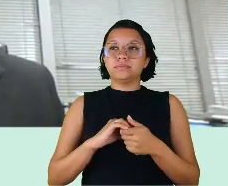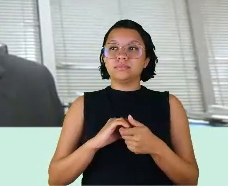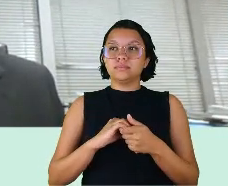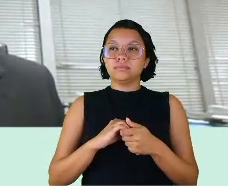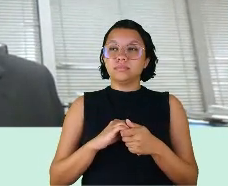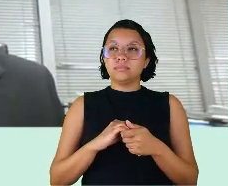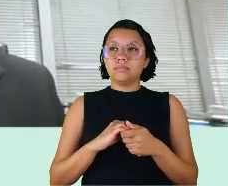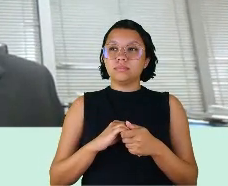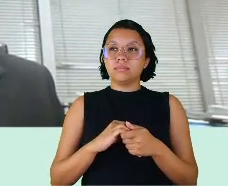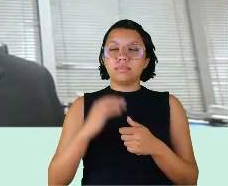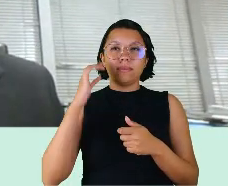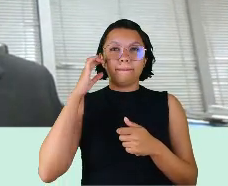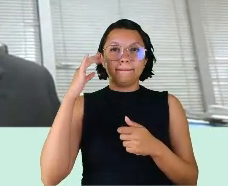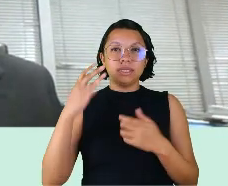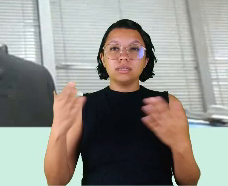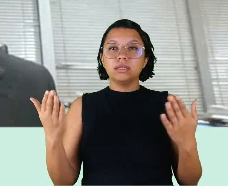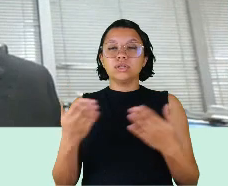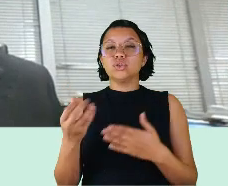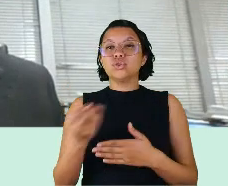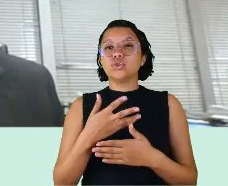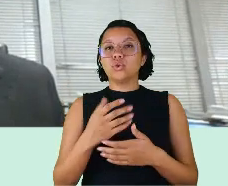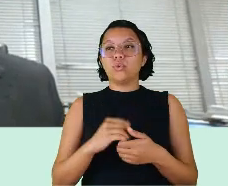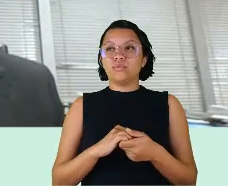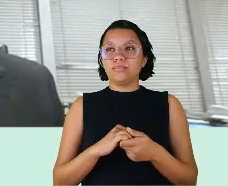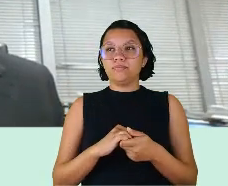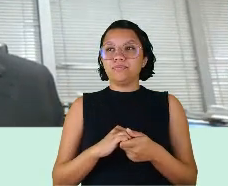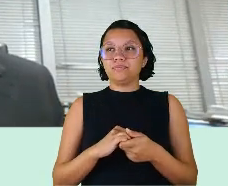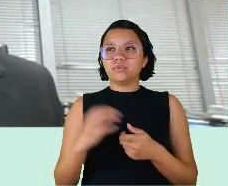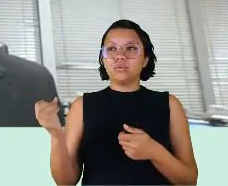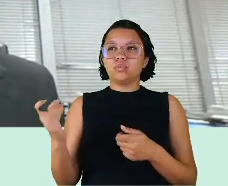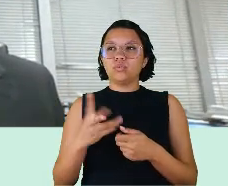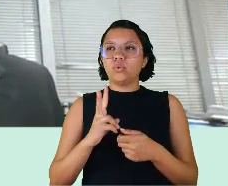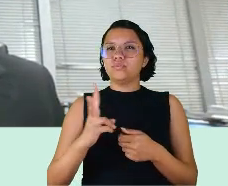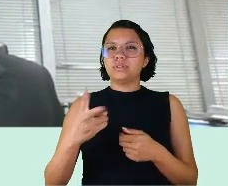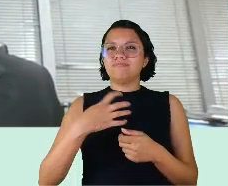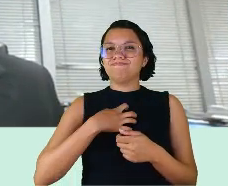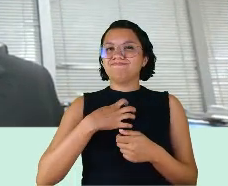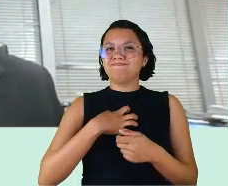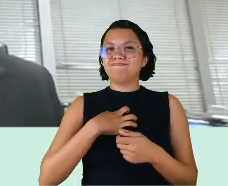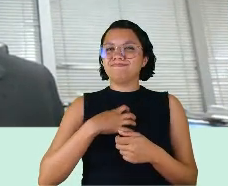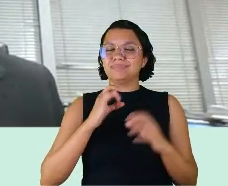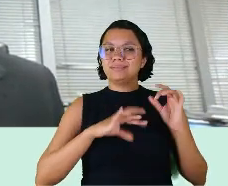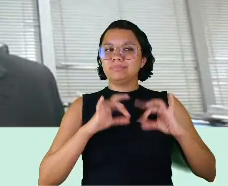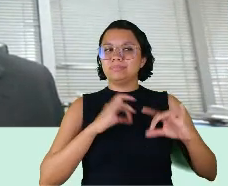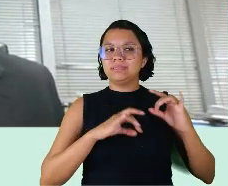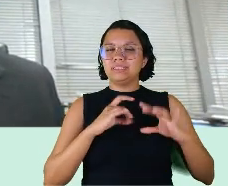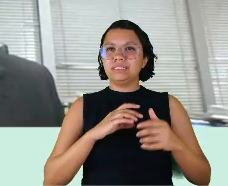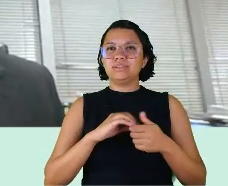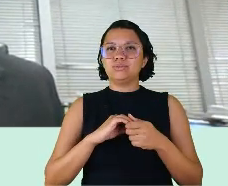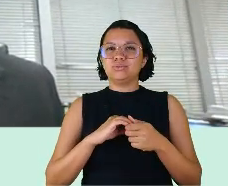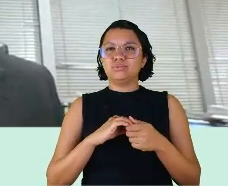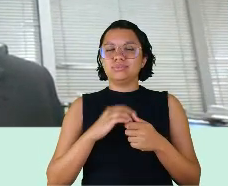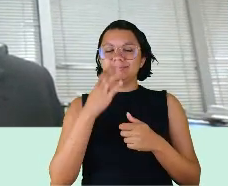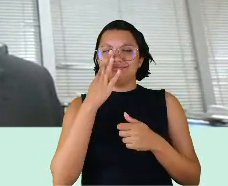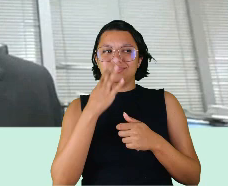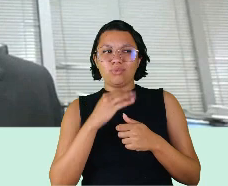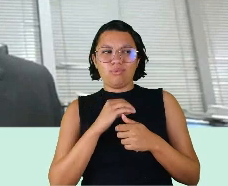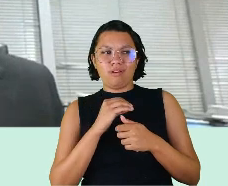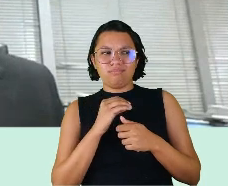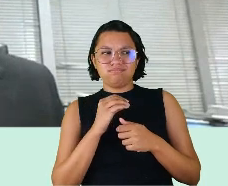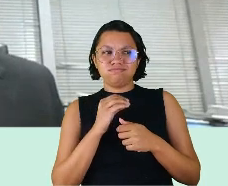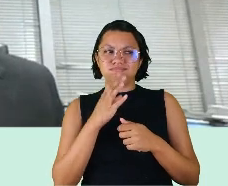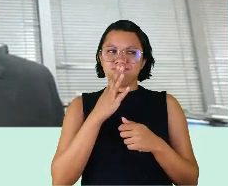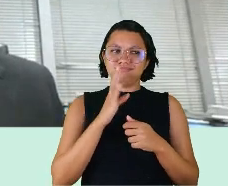para repensar esse novo. E o novo sempre gera muito medo, gera muita